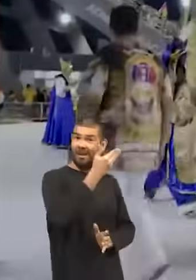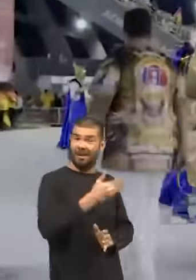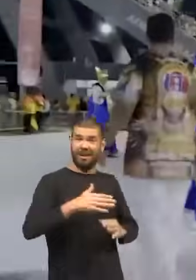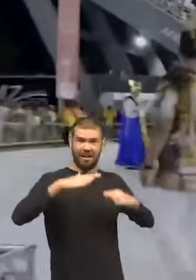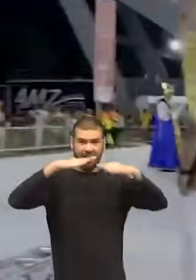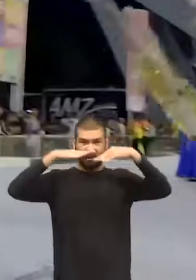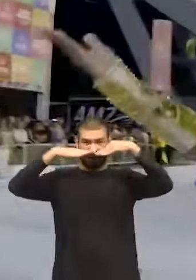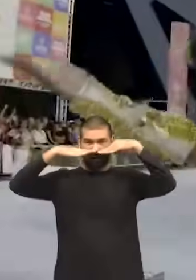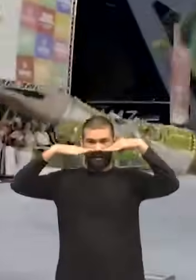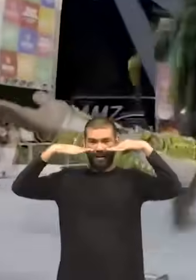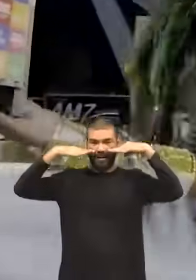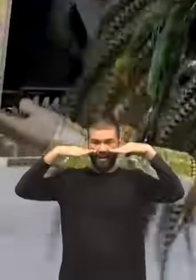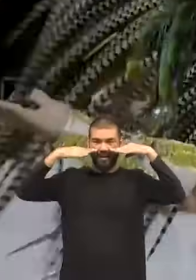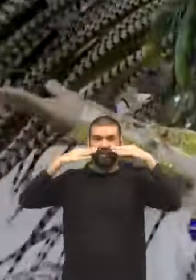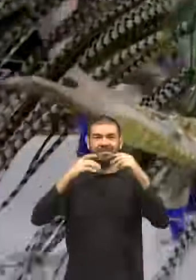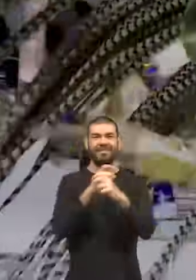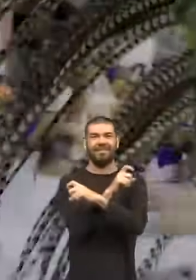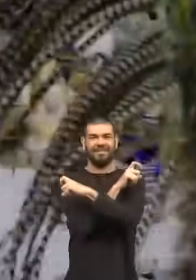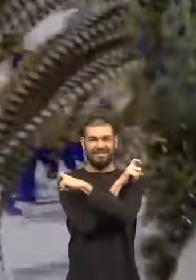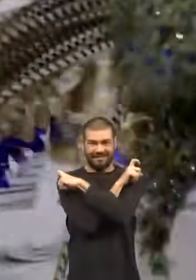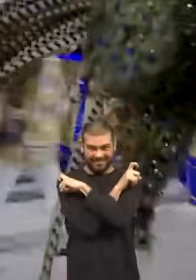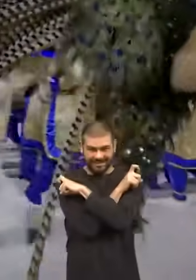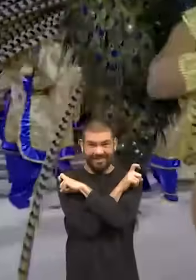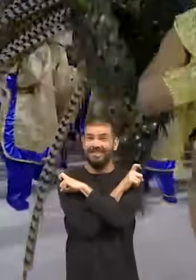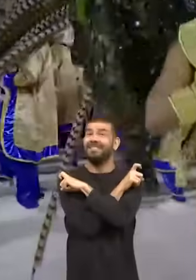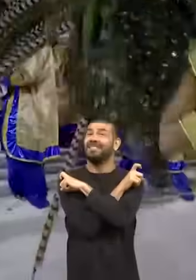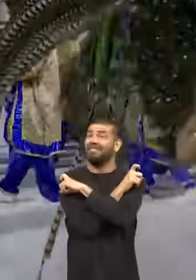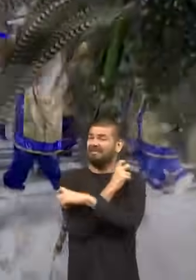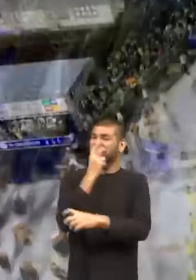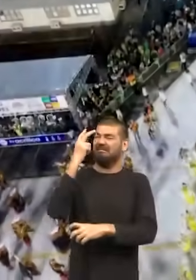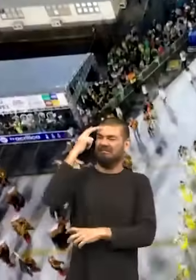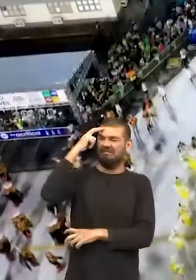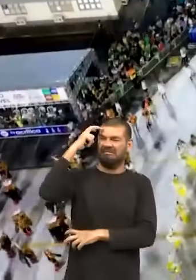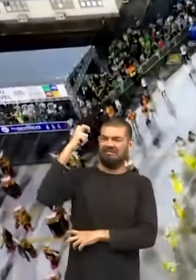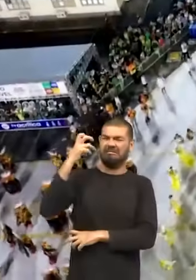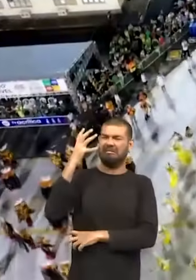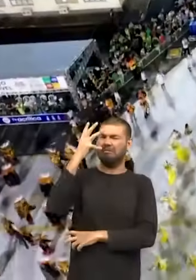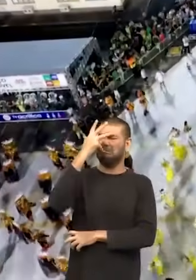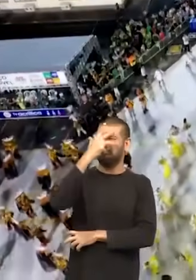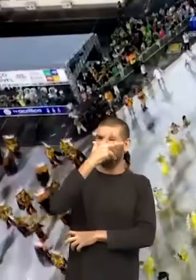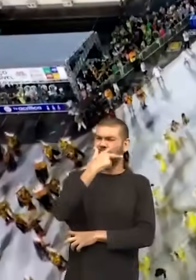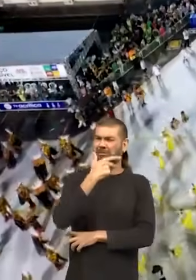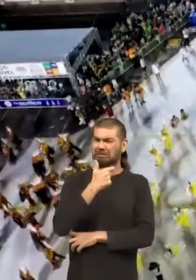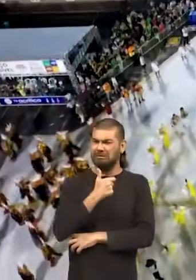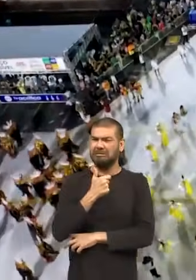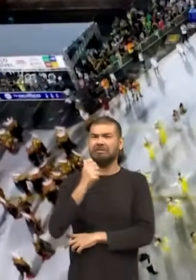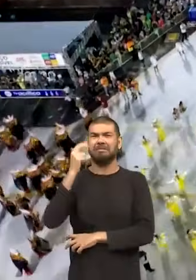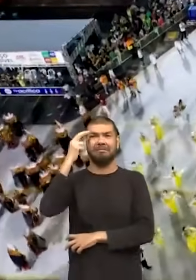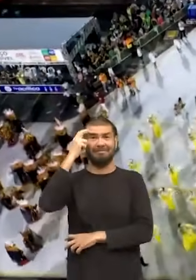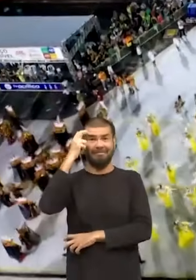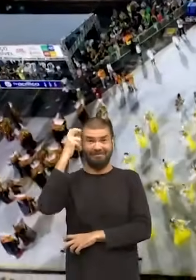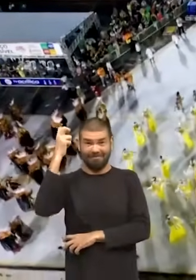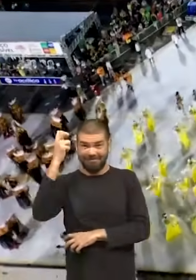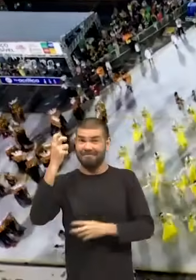Cleópatra, né? A rainha da sabedoria, né? Com toda a sua beleza, com toda a sua inteligência. E vamos